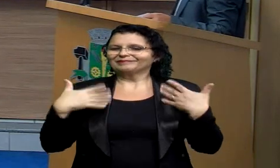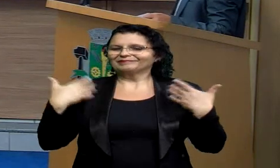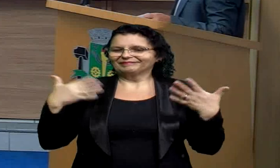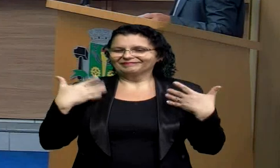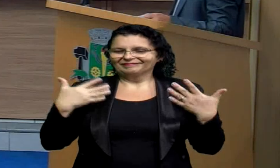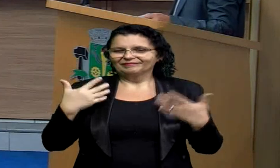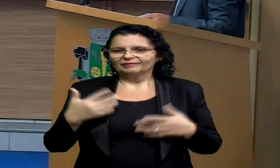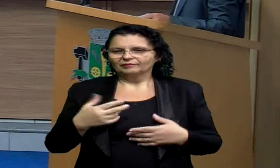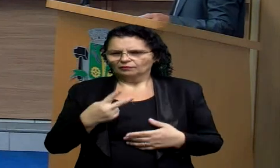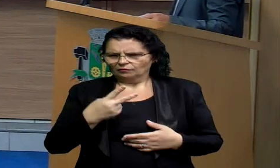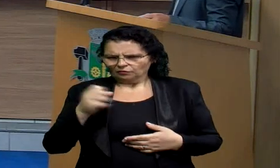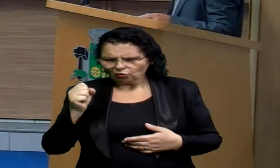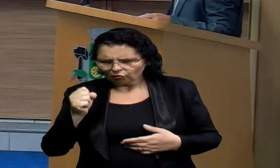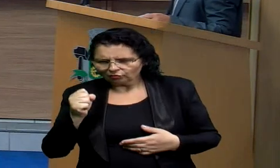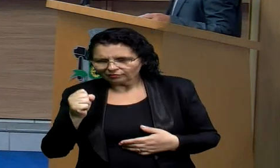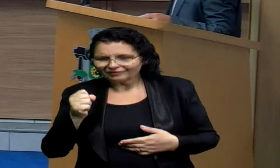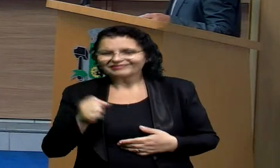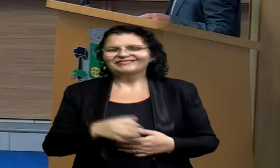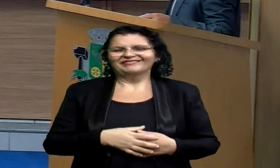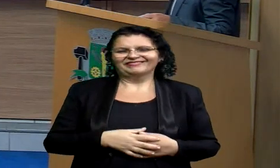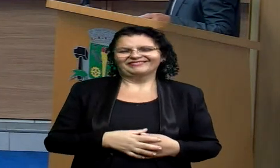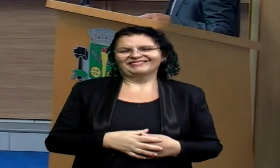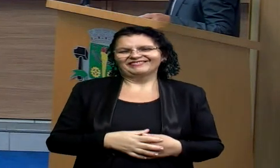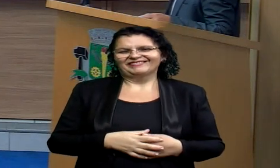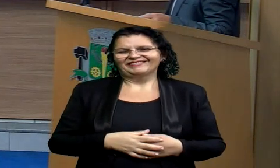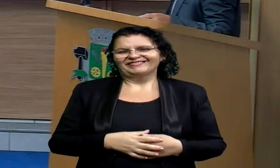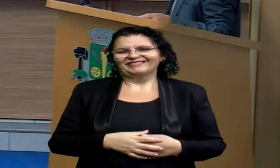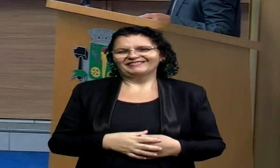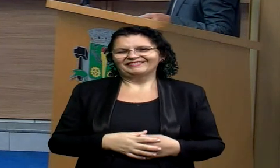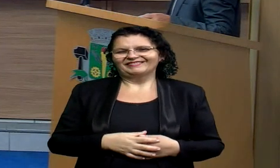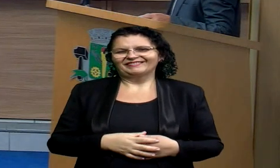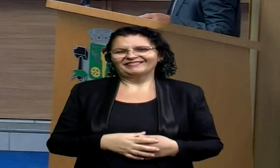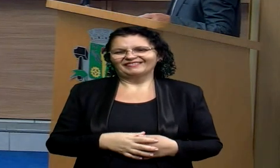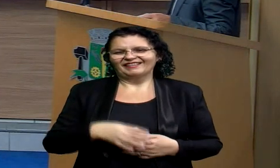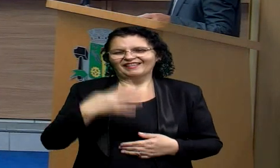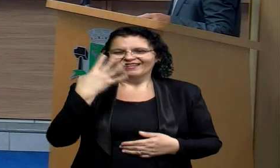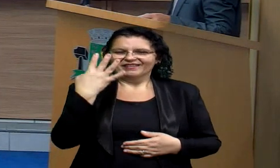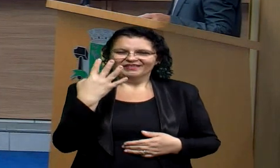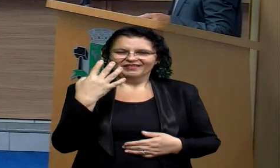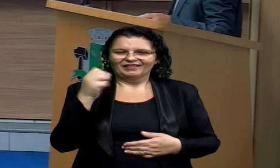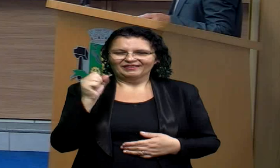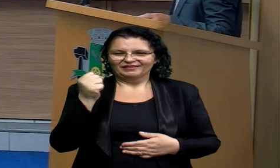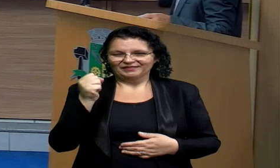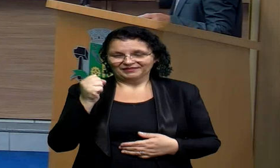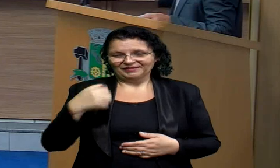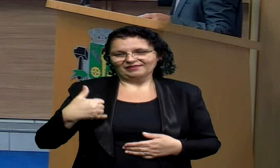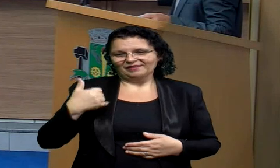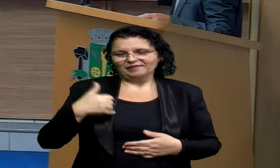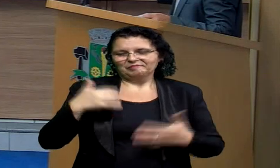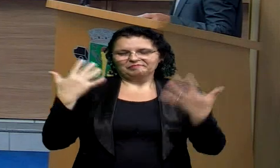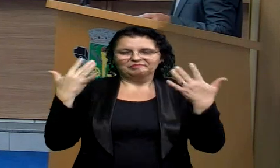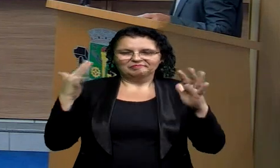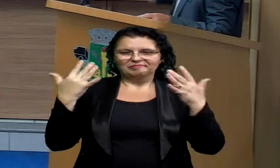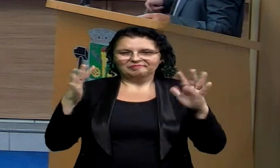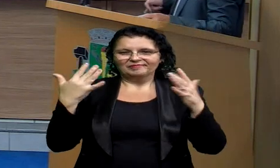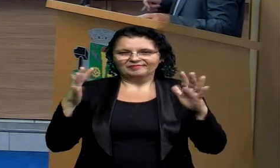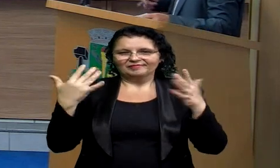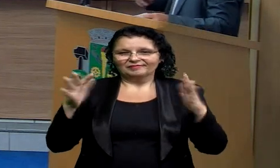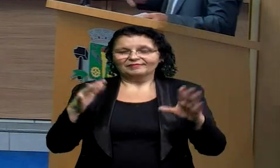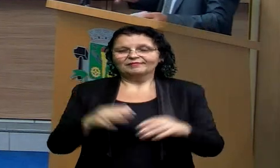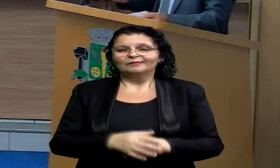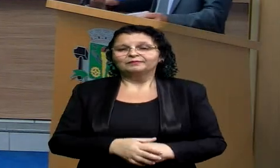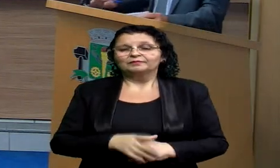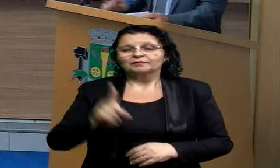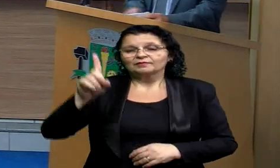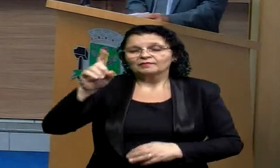an é 28 anos né 38 48 anos de idade aí O Julião Parabéns fez aniversário tá que